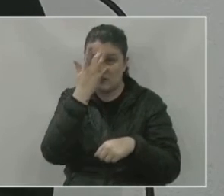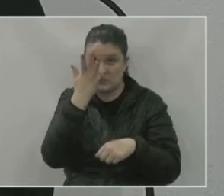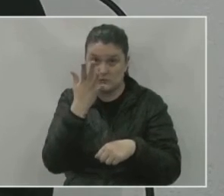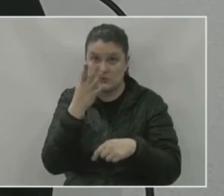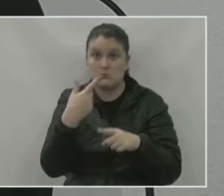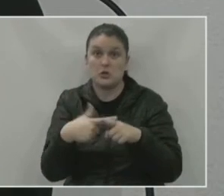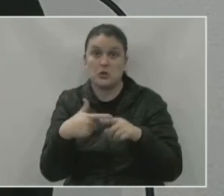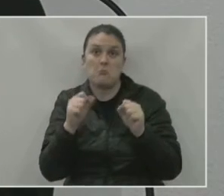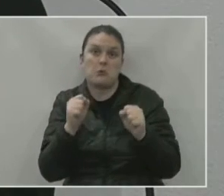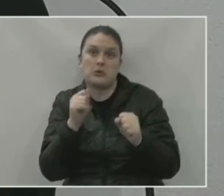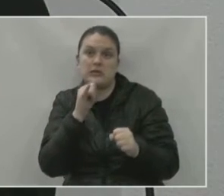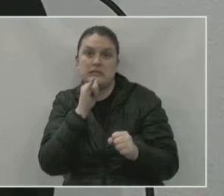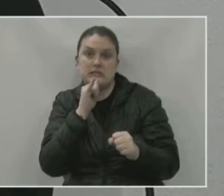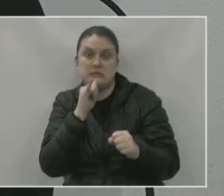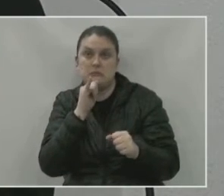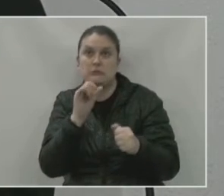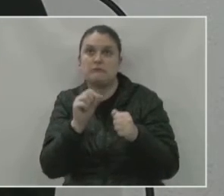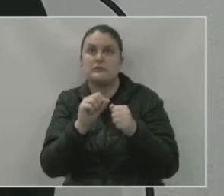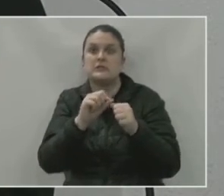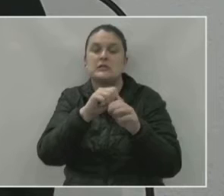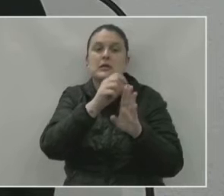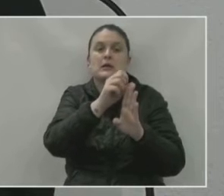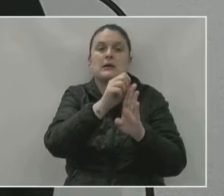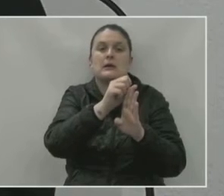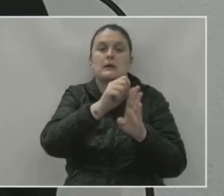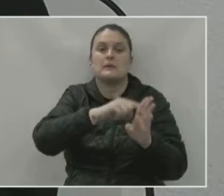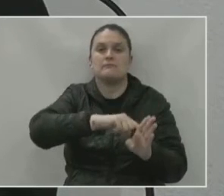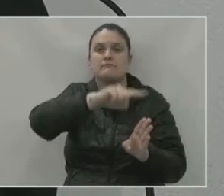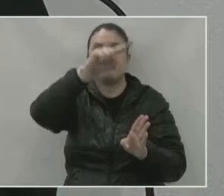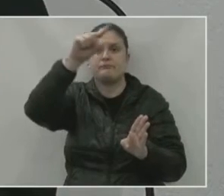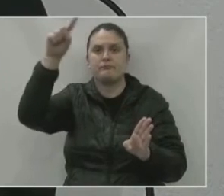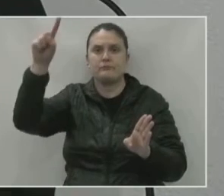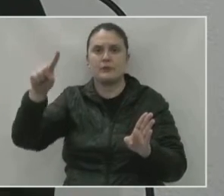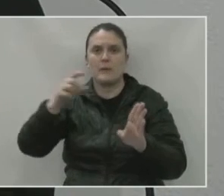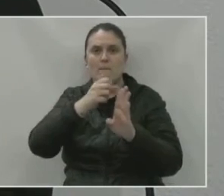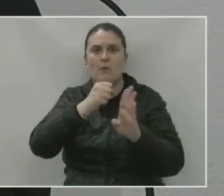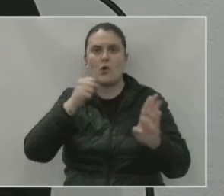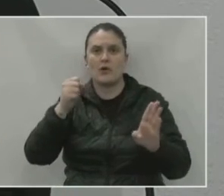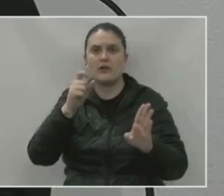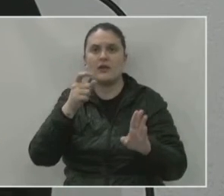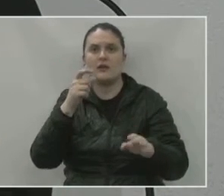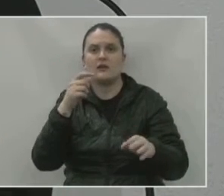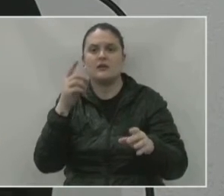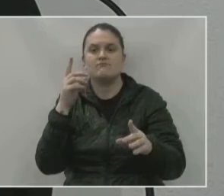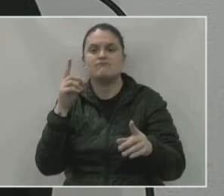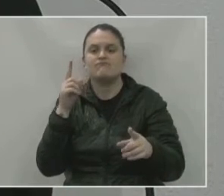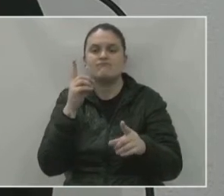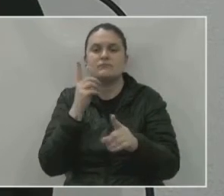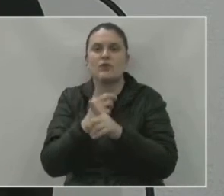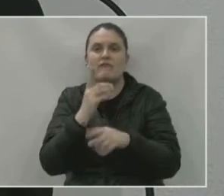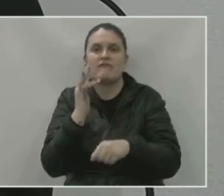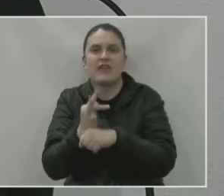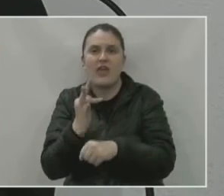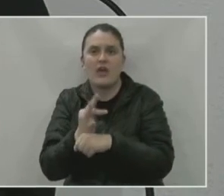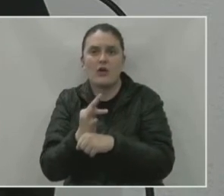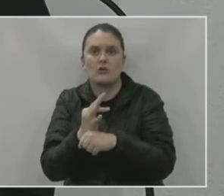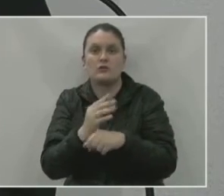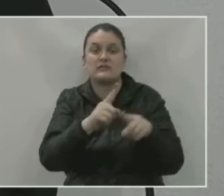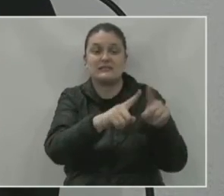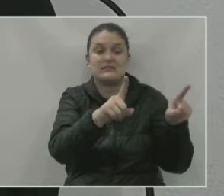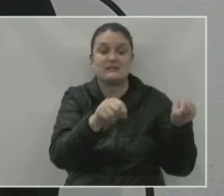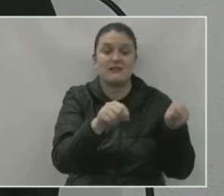porque poderíamos, por exemplo, colocar uma porta detector de metal na entrada, uma sala de revista para mulheres. Então,